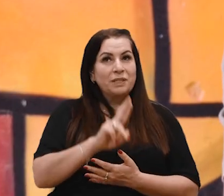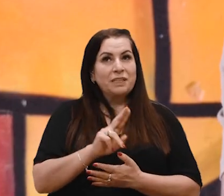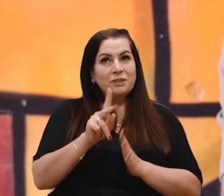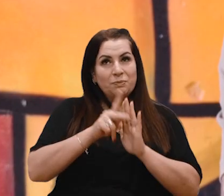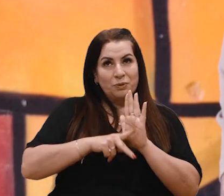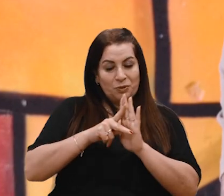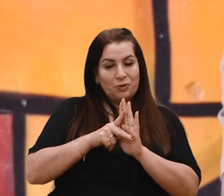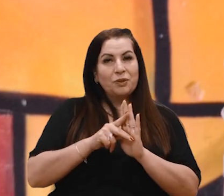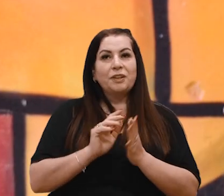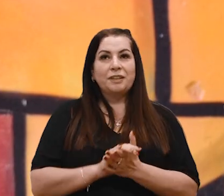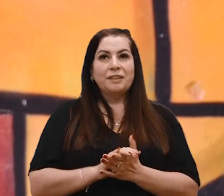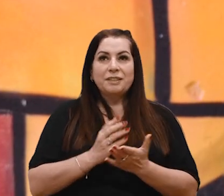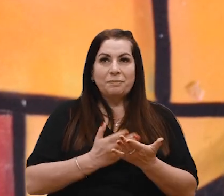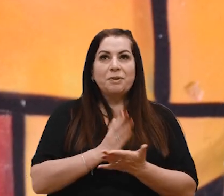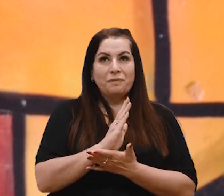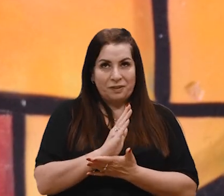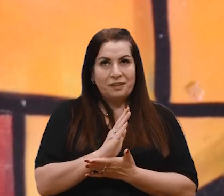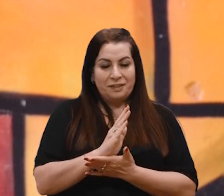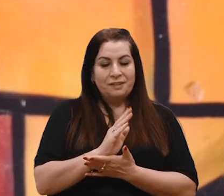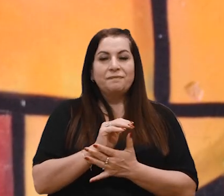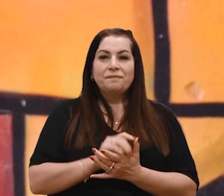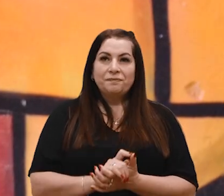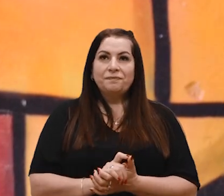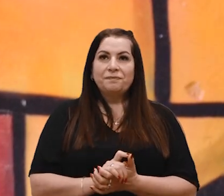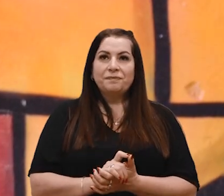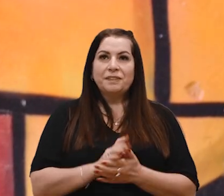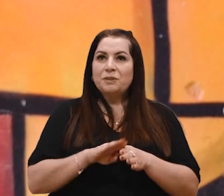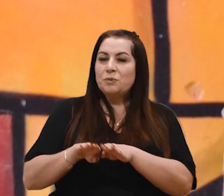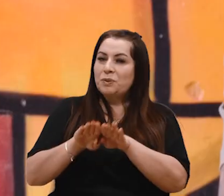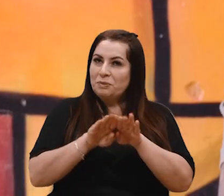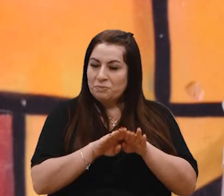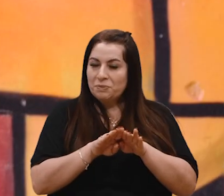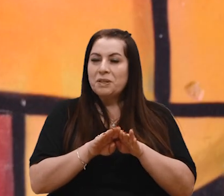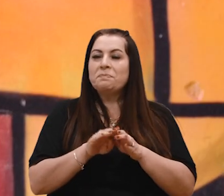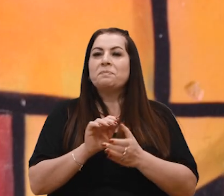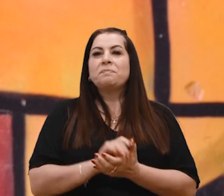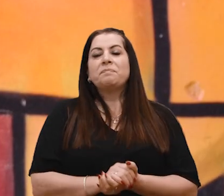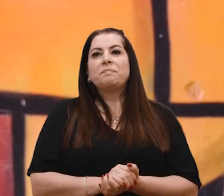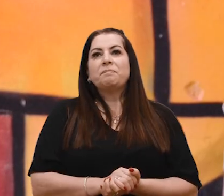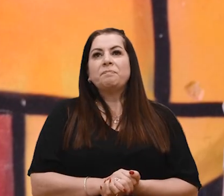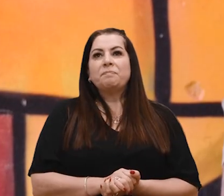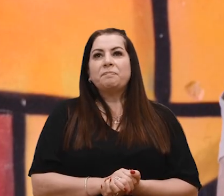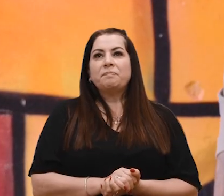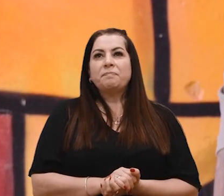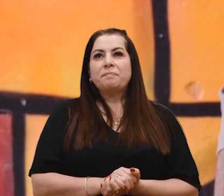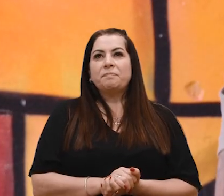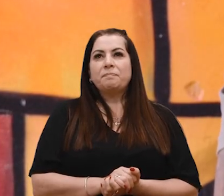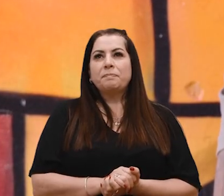né, com o resultado do nosso projeto ser aprovado unanimemente.